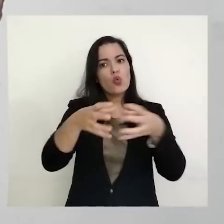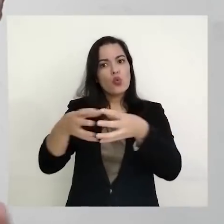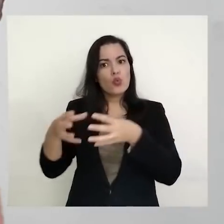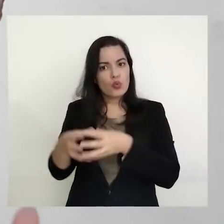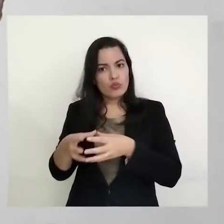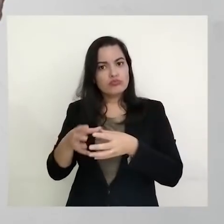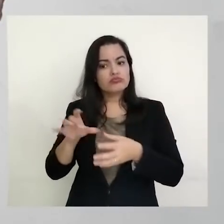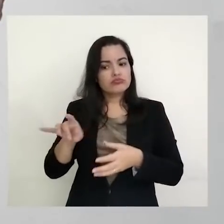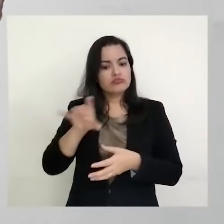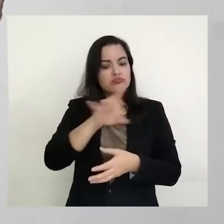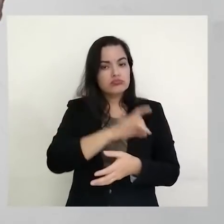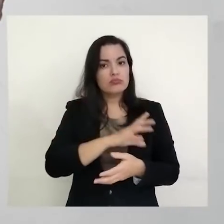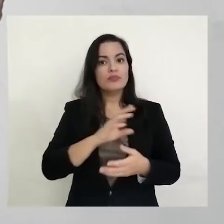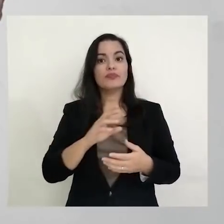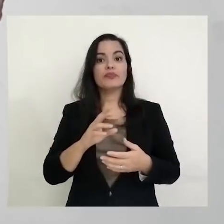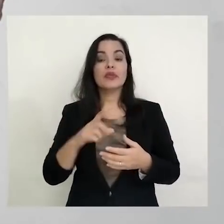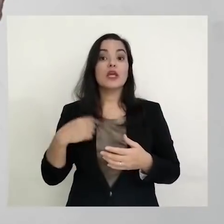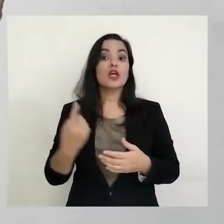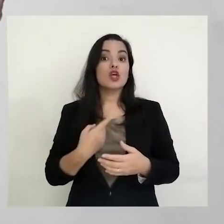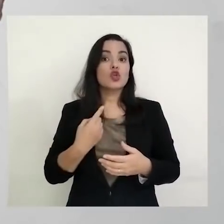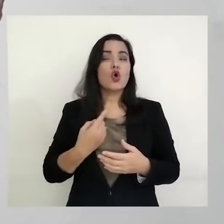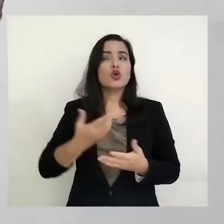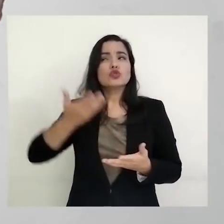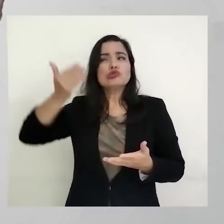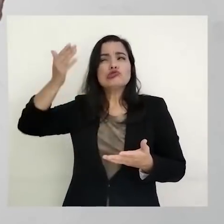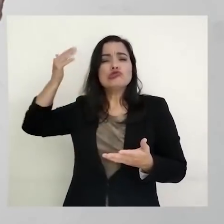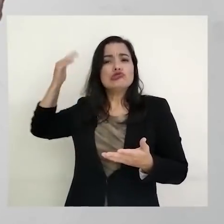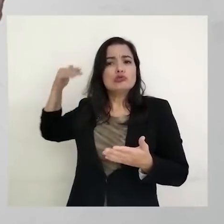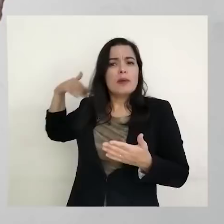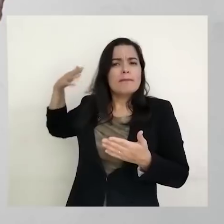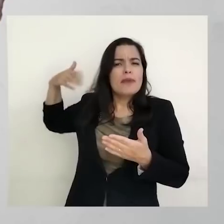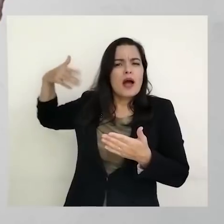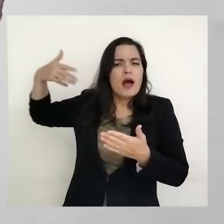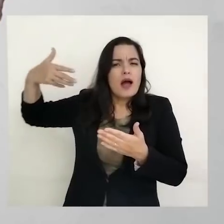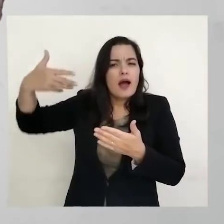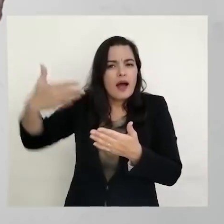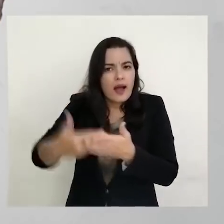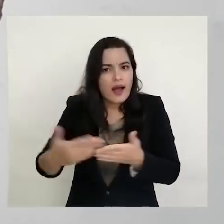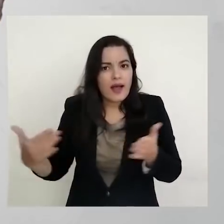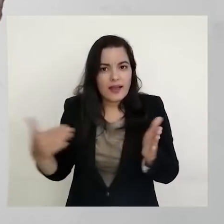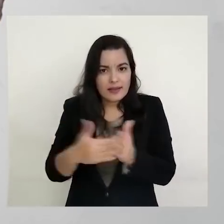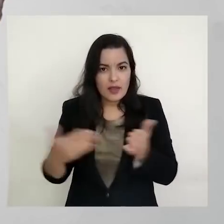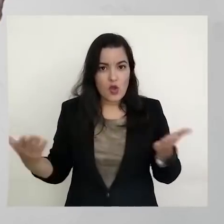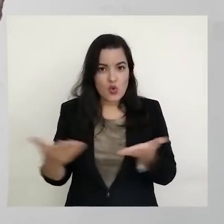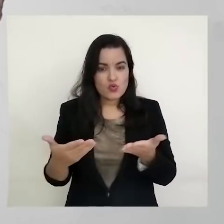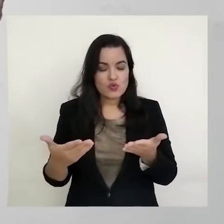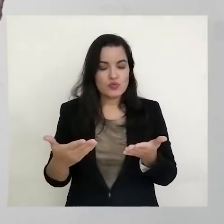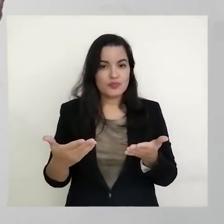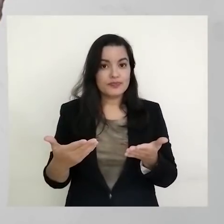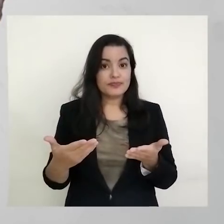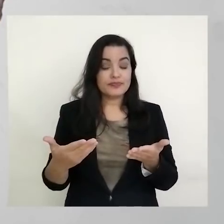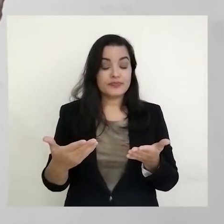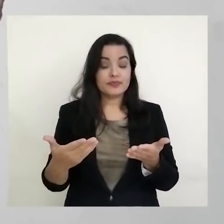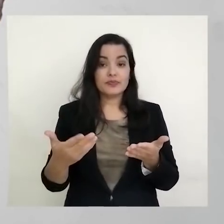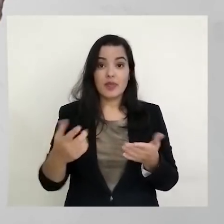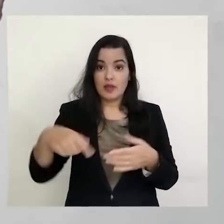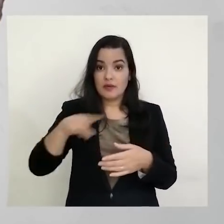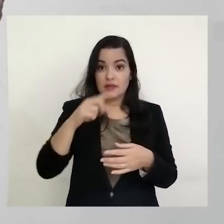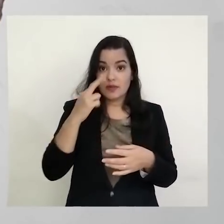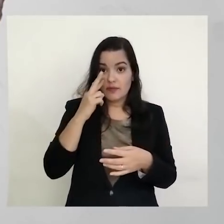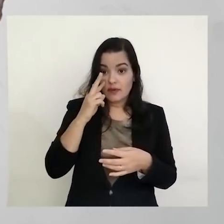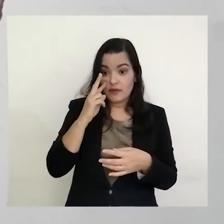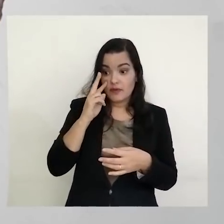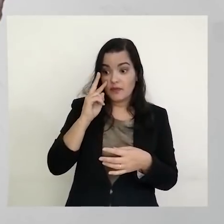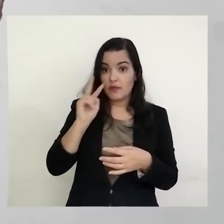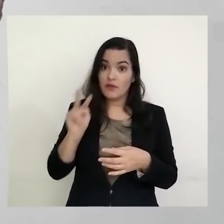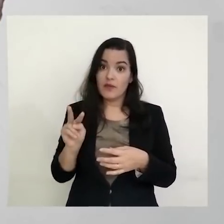etnias, das interferências que nós sofremos desde o processo de colonização até chegarmos nos dias atuais, você vai